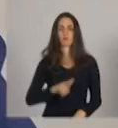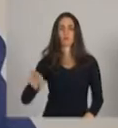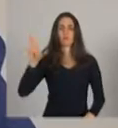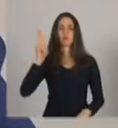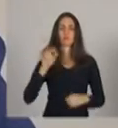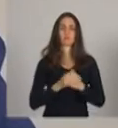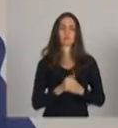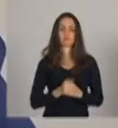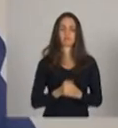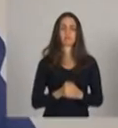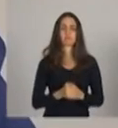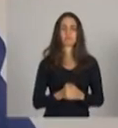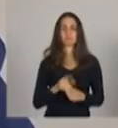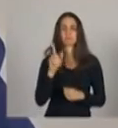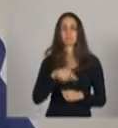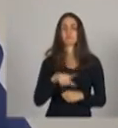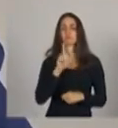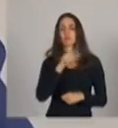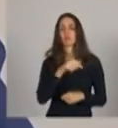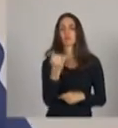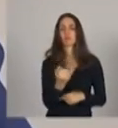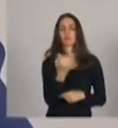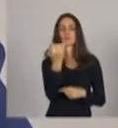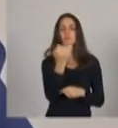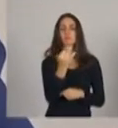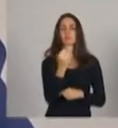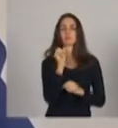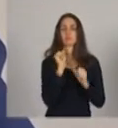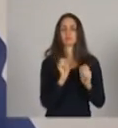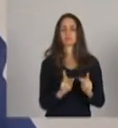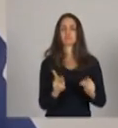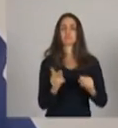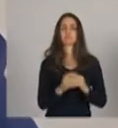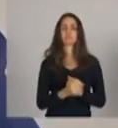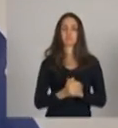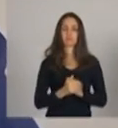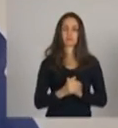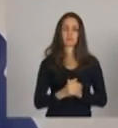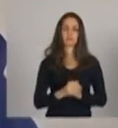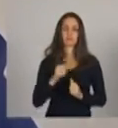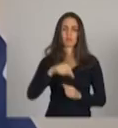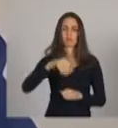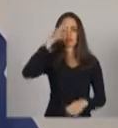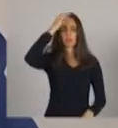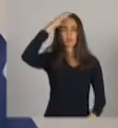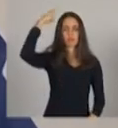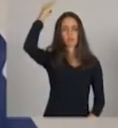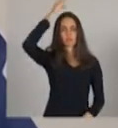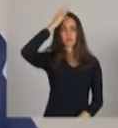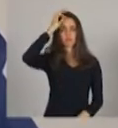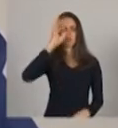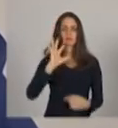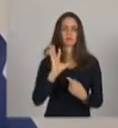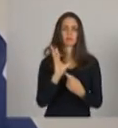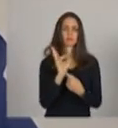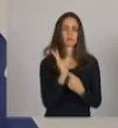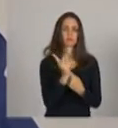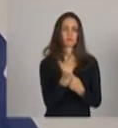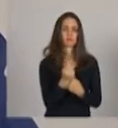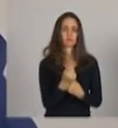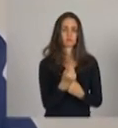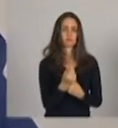E isso tem uma importância grande. No Espírito Santo, a arte acadêmica da